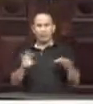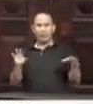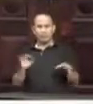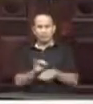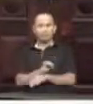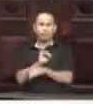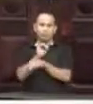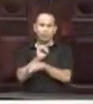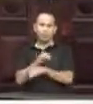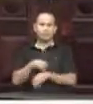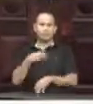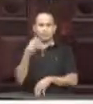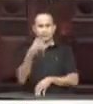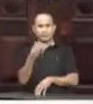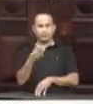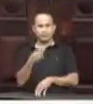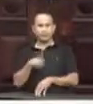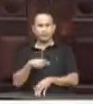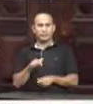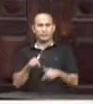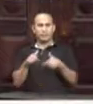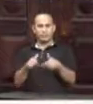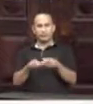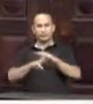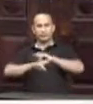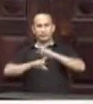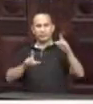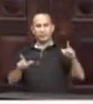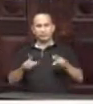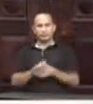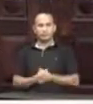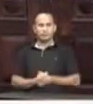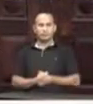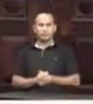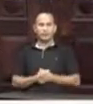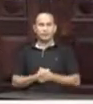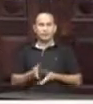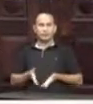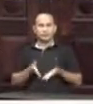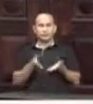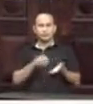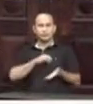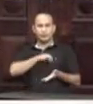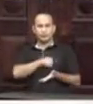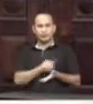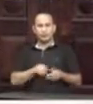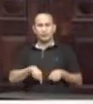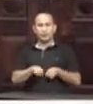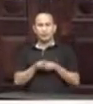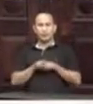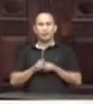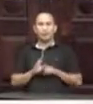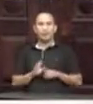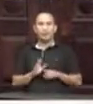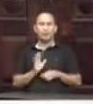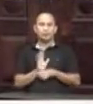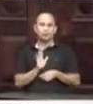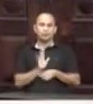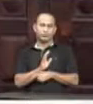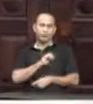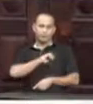Estado. E terceiro, estabelecer a diferença entre incentivo fiscal e favor fiscal.